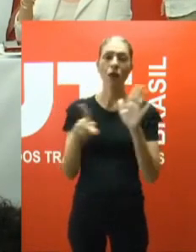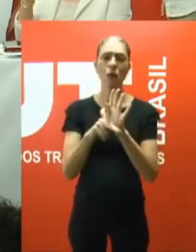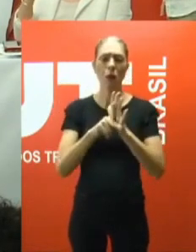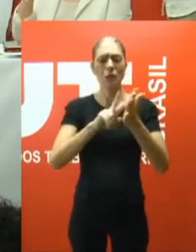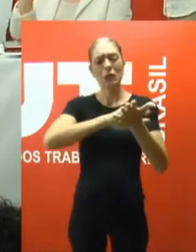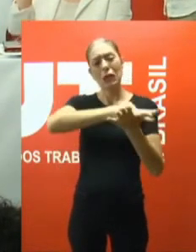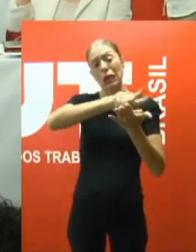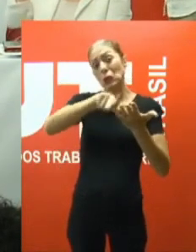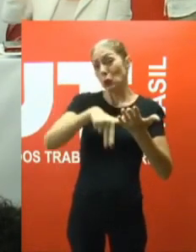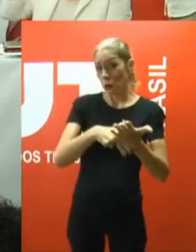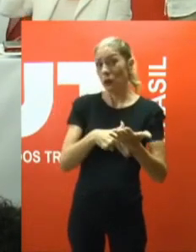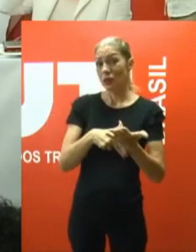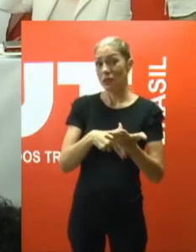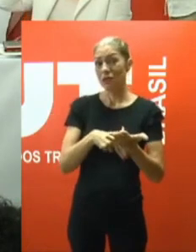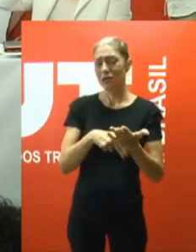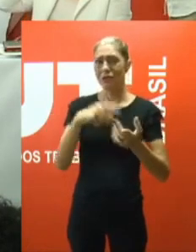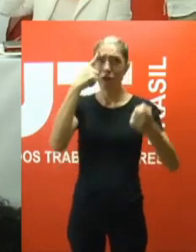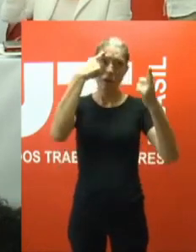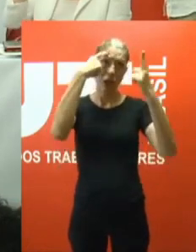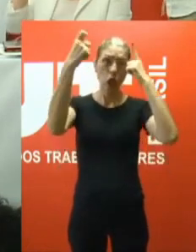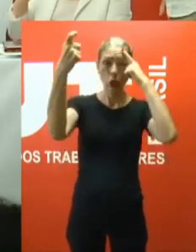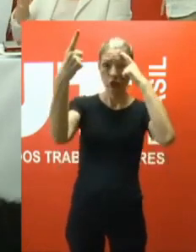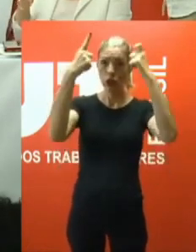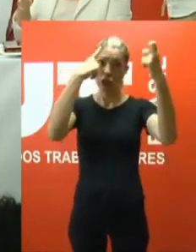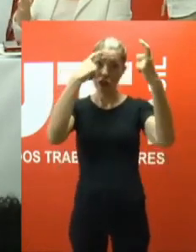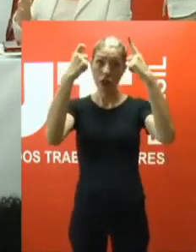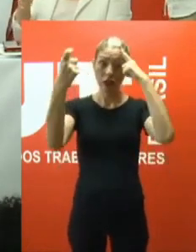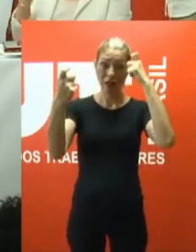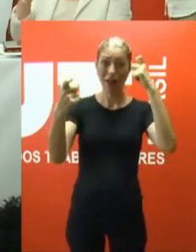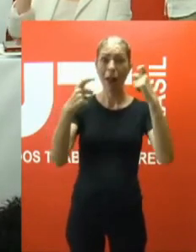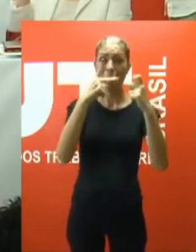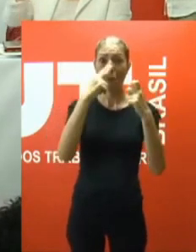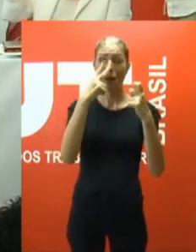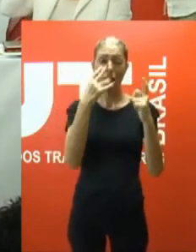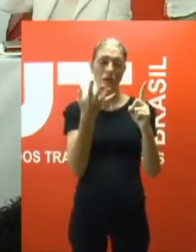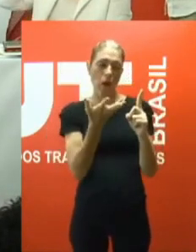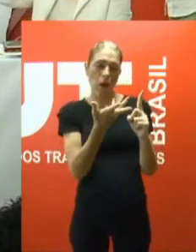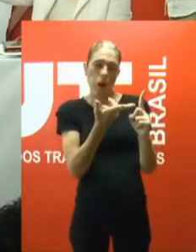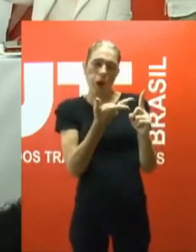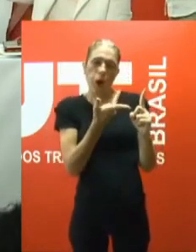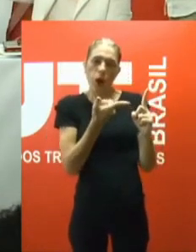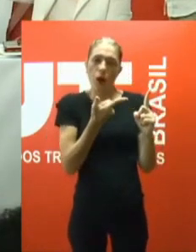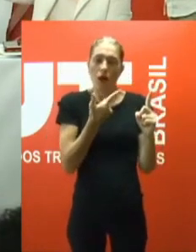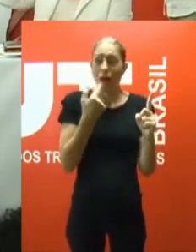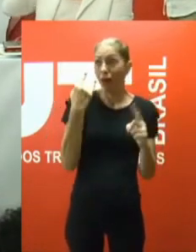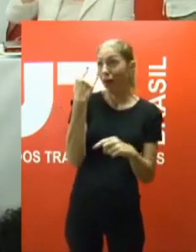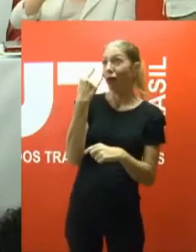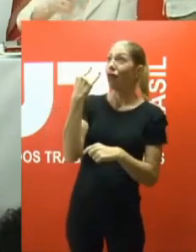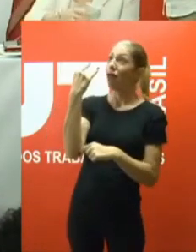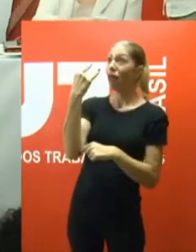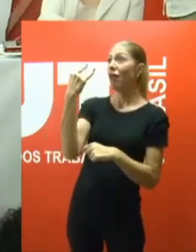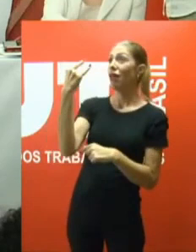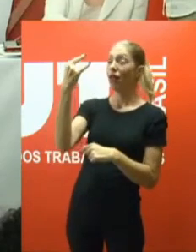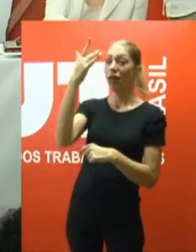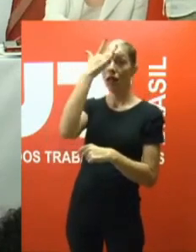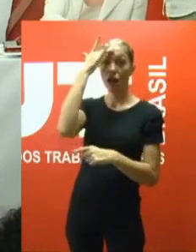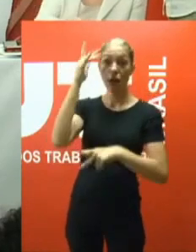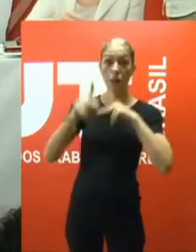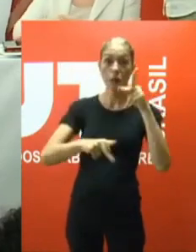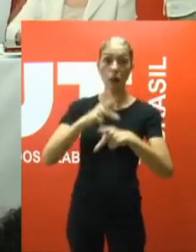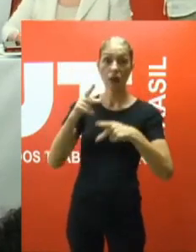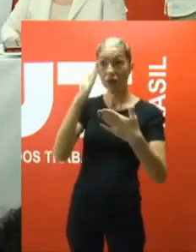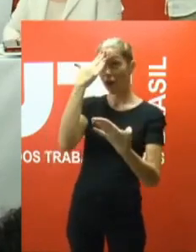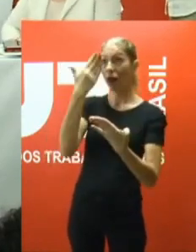coisas, sabe, que conseguiu iludir uma parcela muito grande da população, e nós